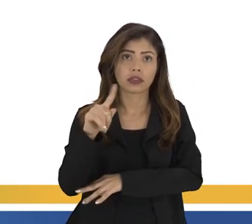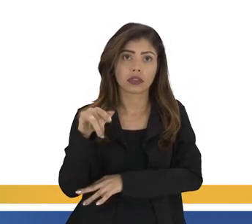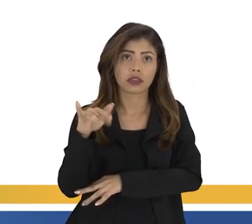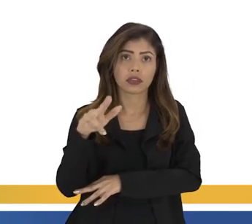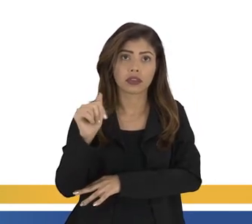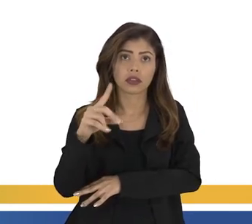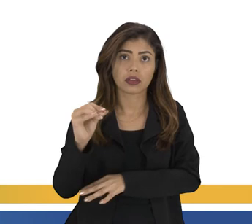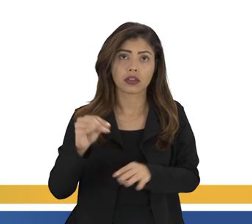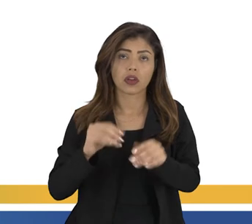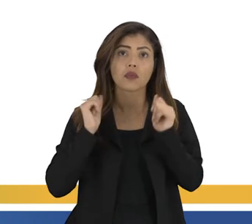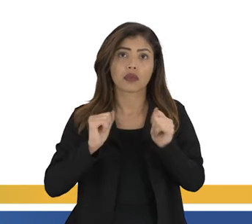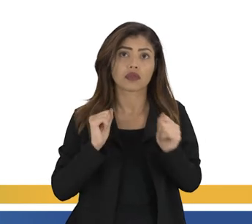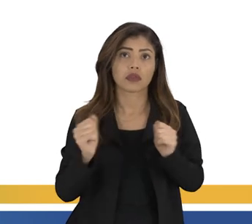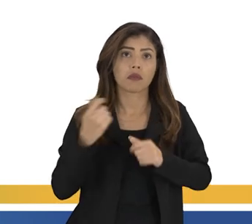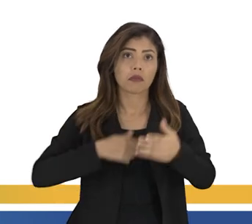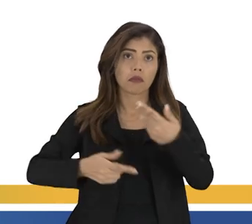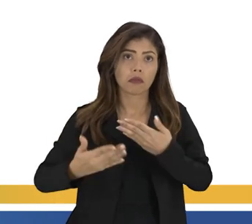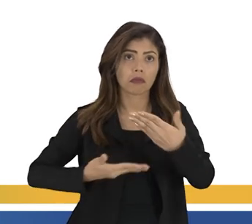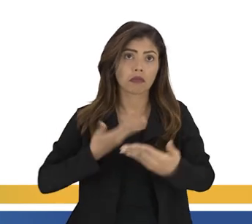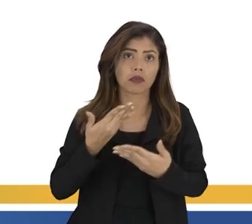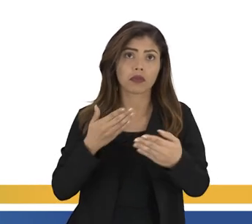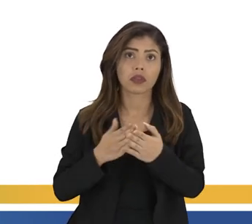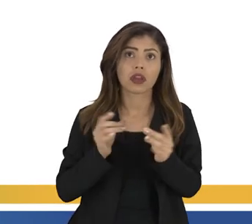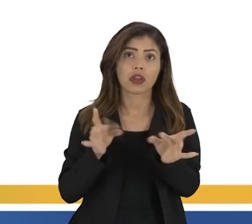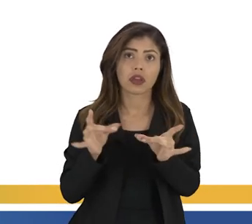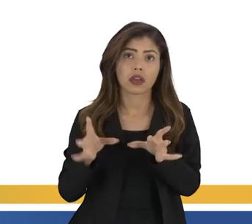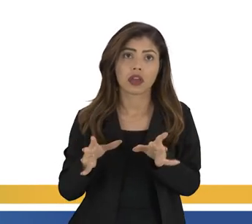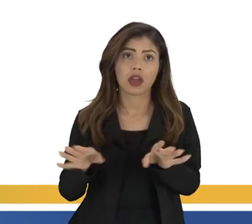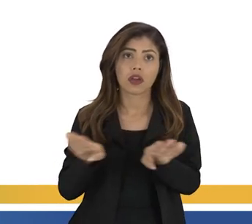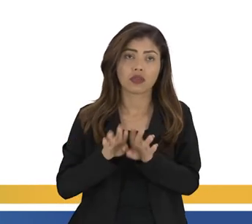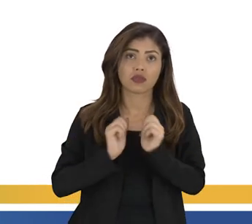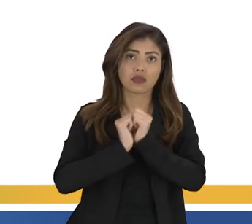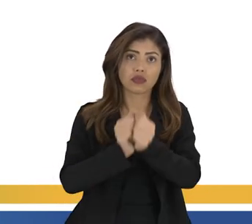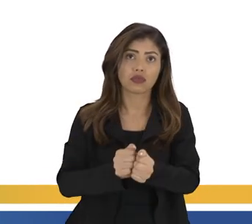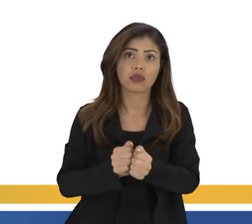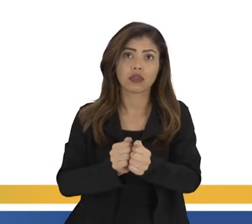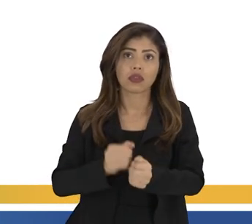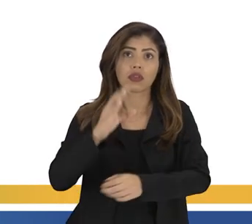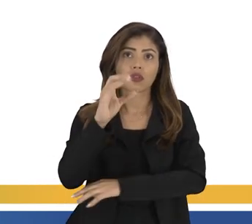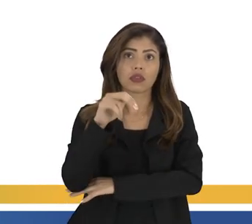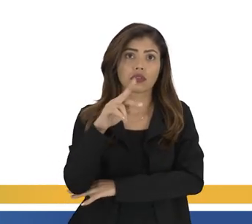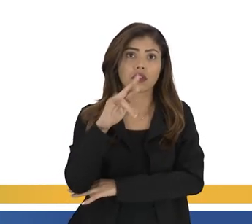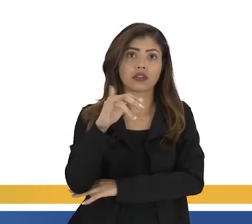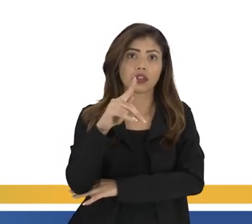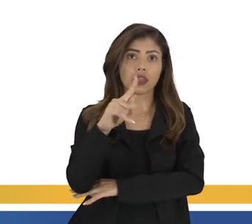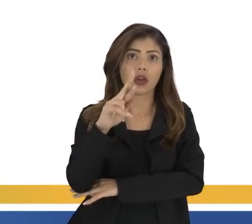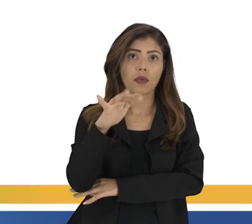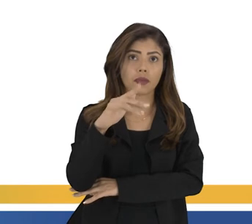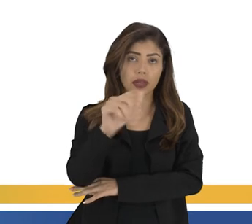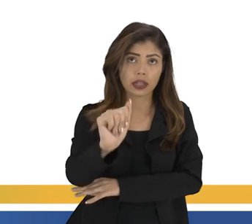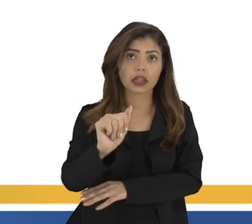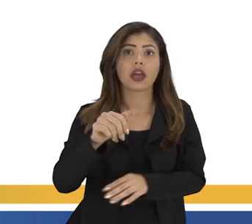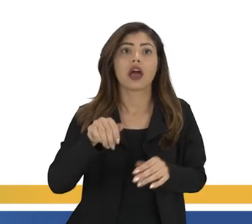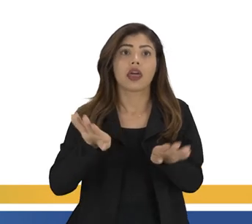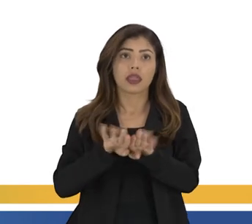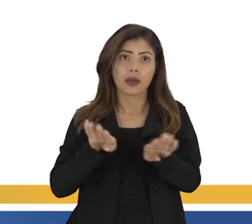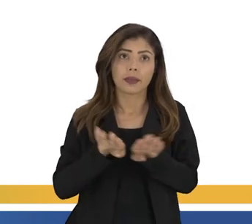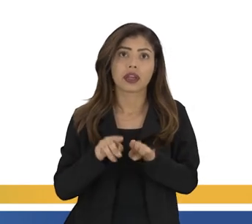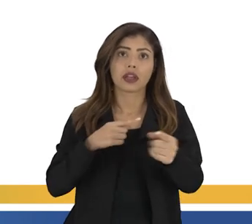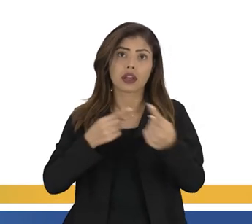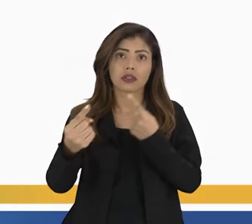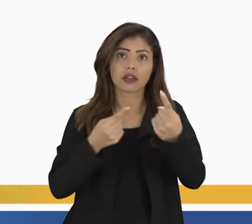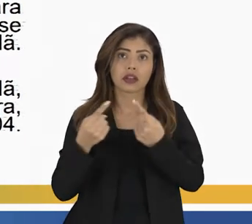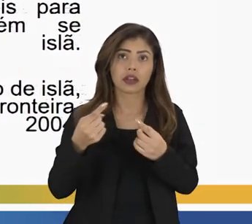negociar termos favoráveis para comerciar com constantinopla mas também se relacionaram com mercadores